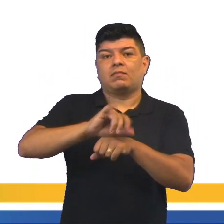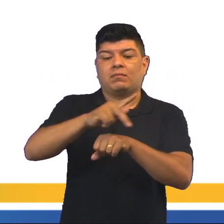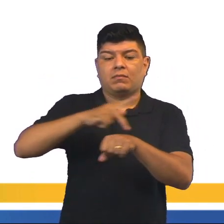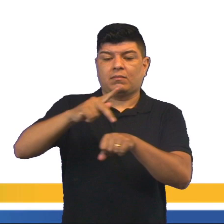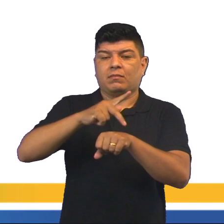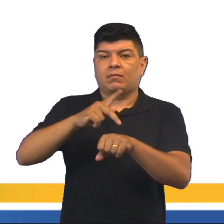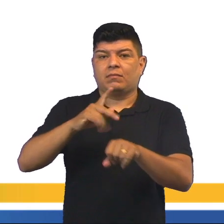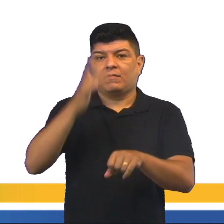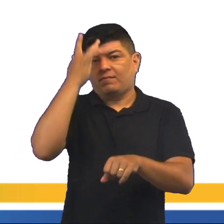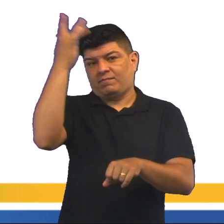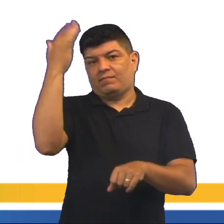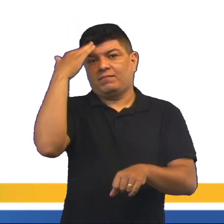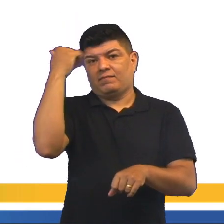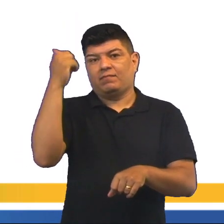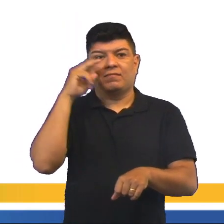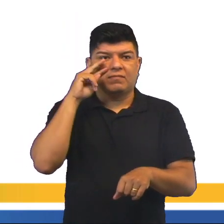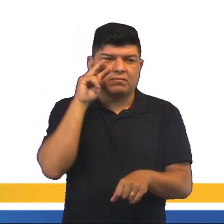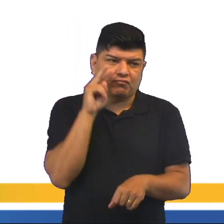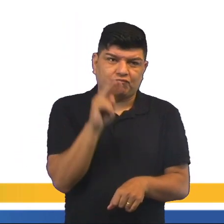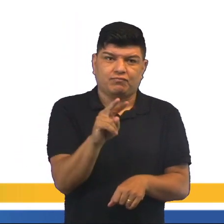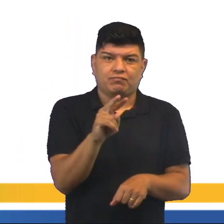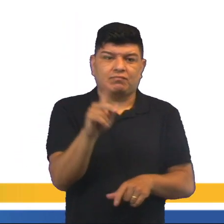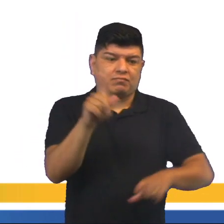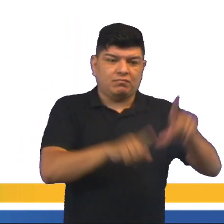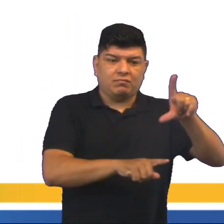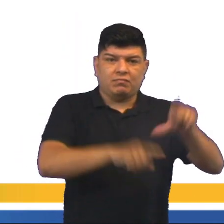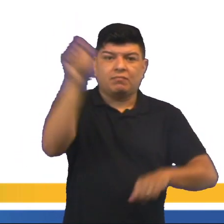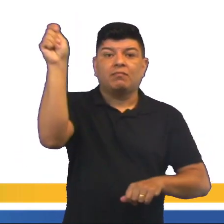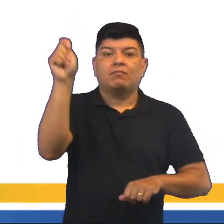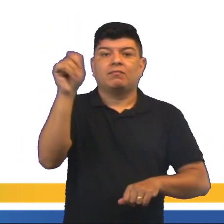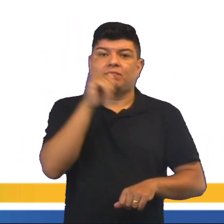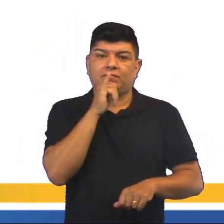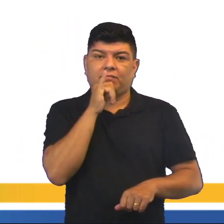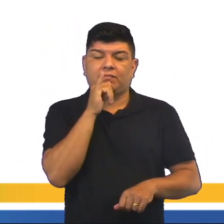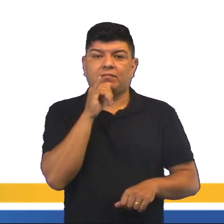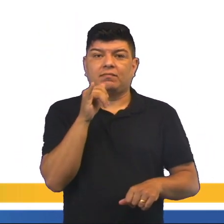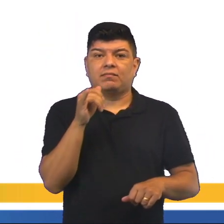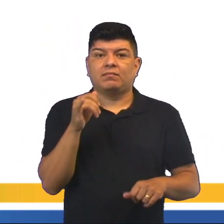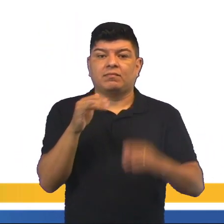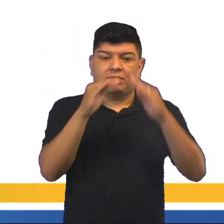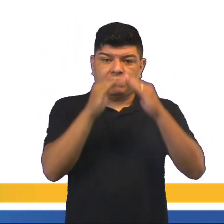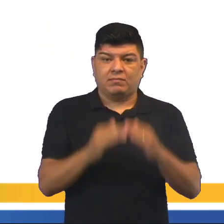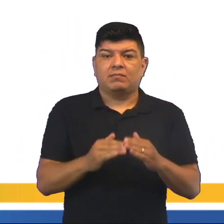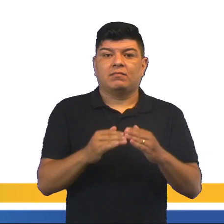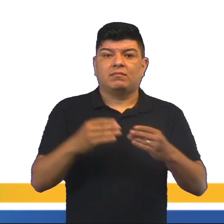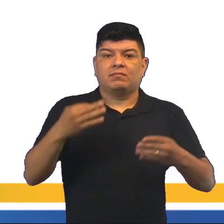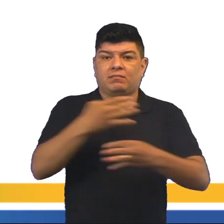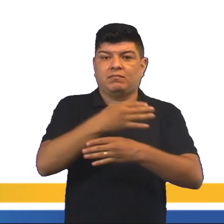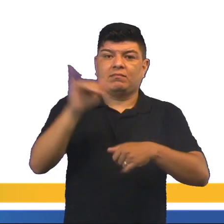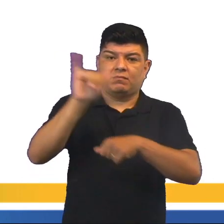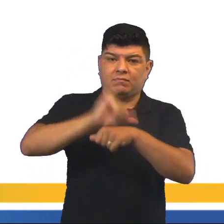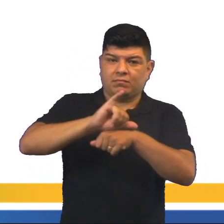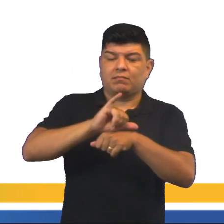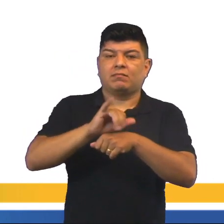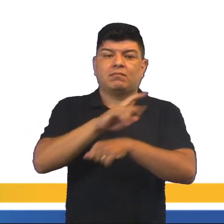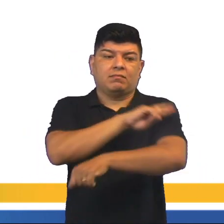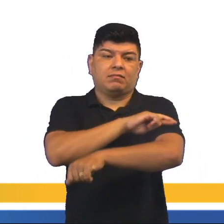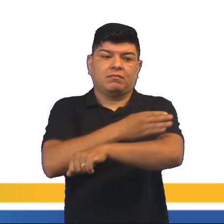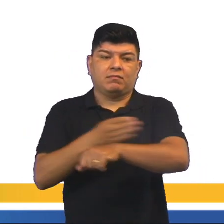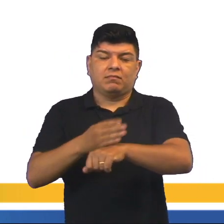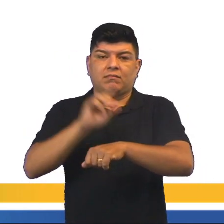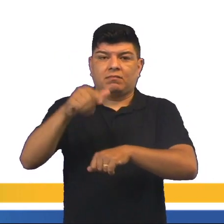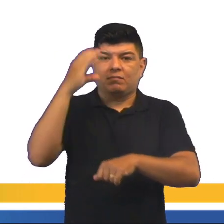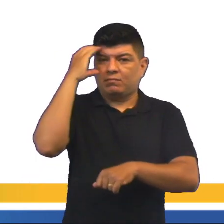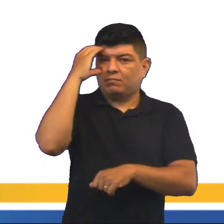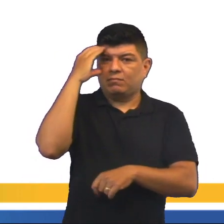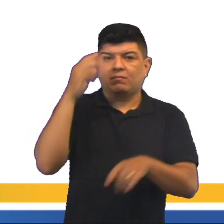país. É fácil saber quando você olha o Acre, por exemplo. A população, a maioria quer morar nos grandes centros, Rio Branco, aí vem depois Cruzeiro